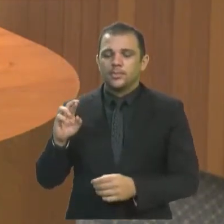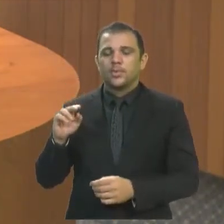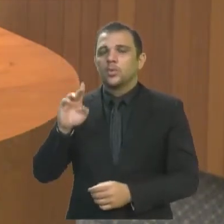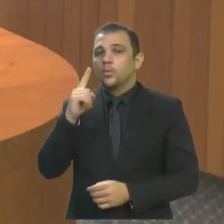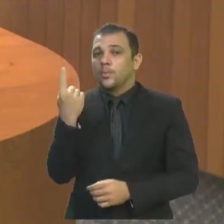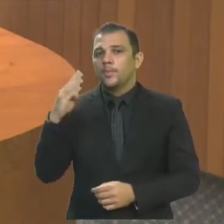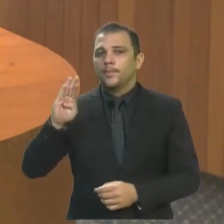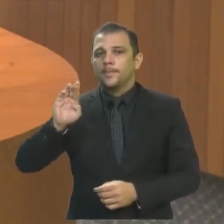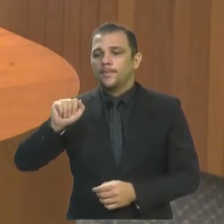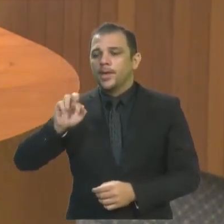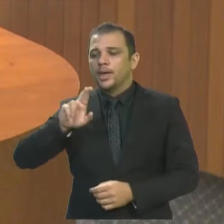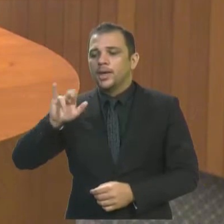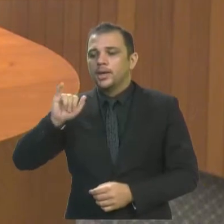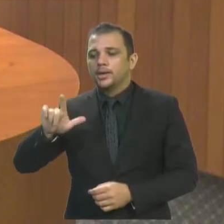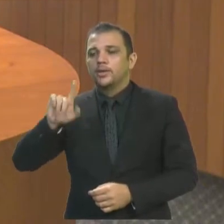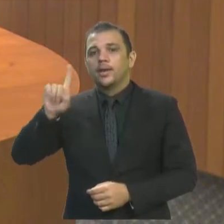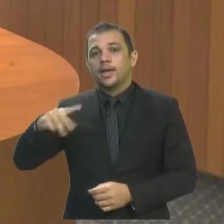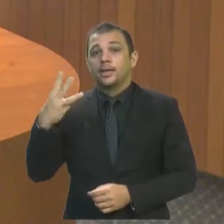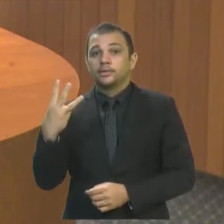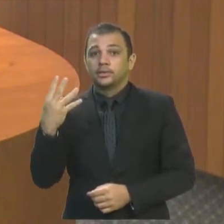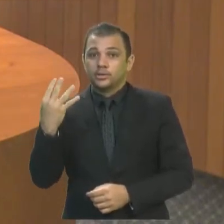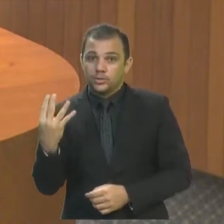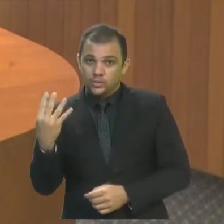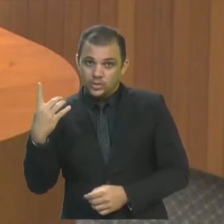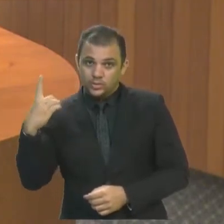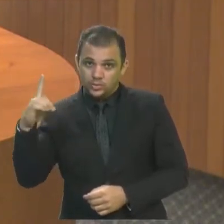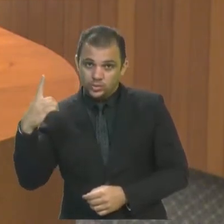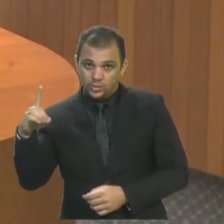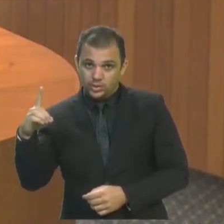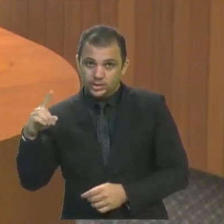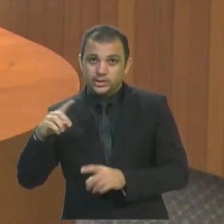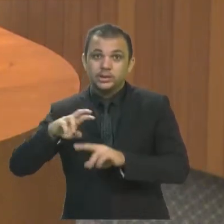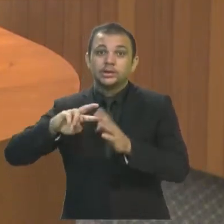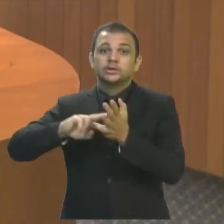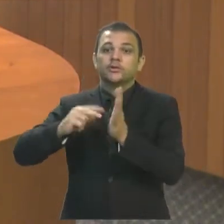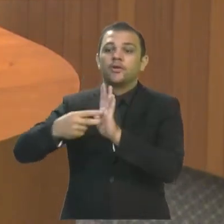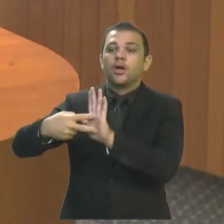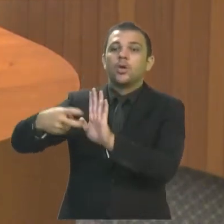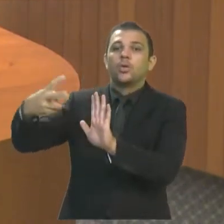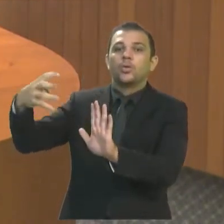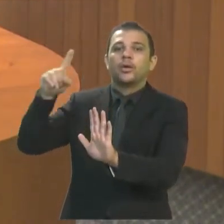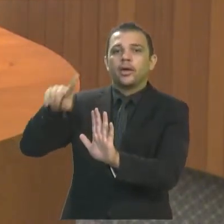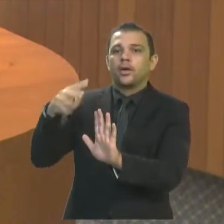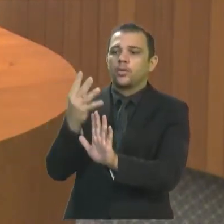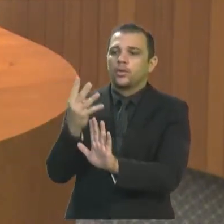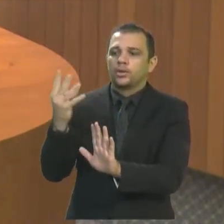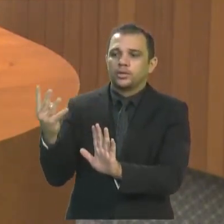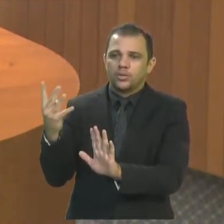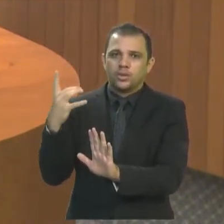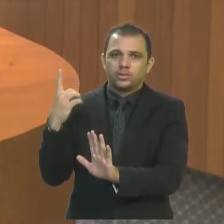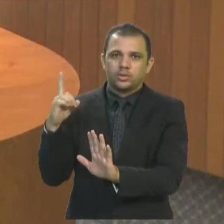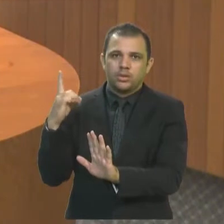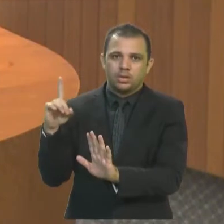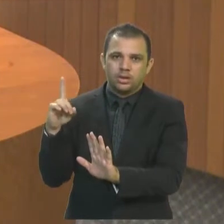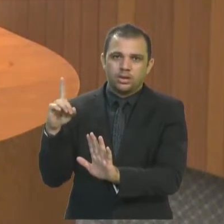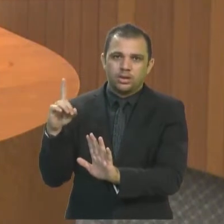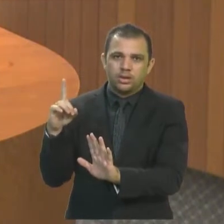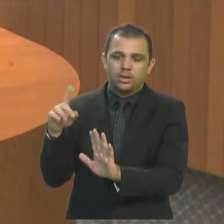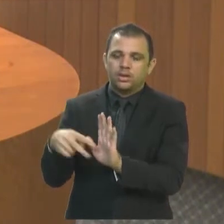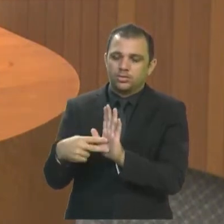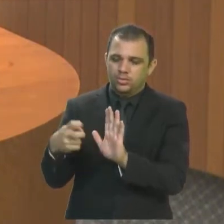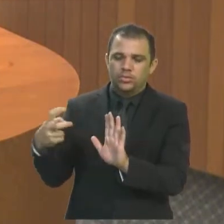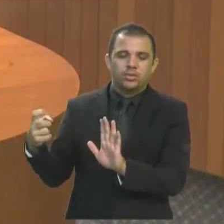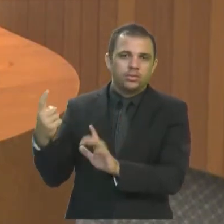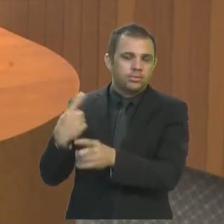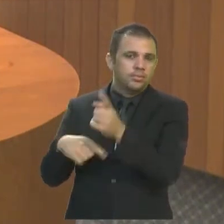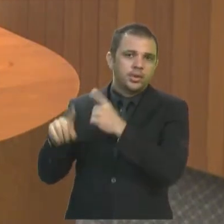os acionistas, eles estão desesperados de felicidade de tanto lucro que eles têm tido. E aí o que é que